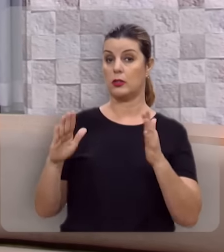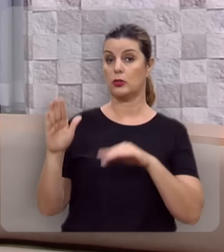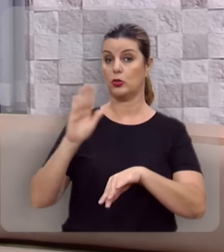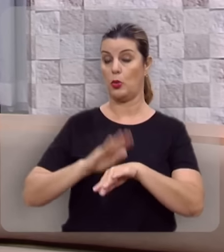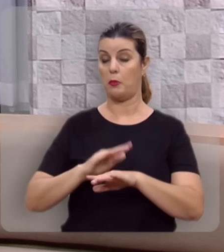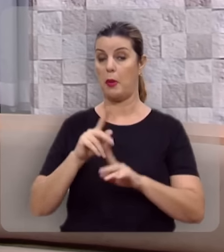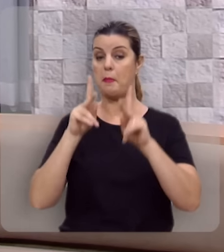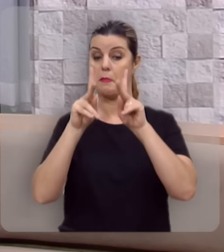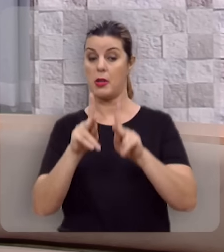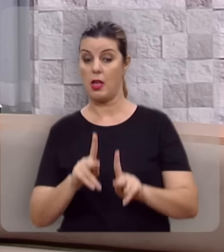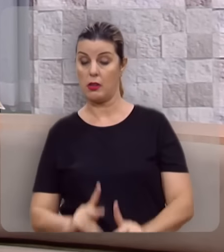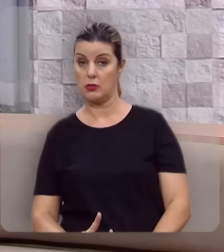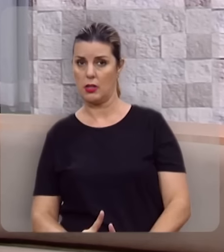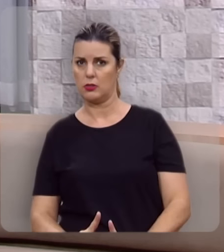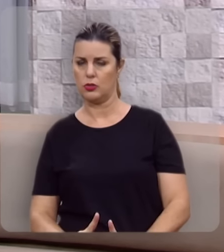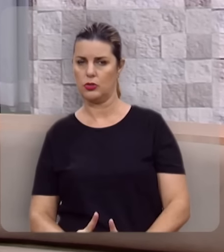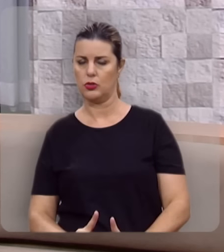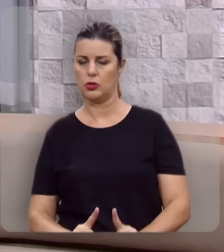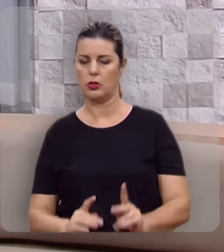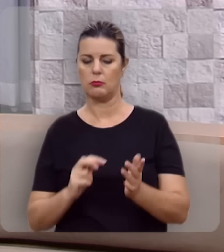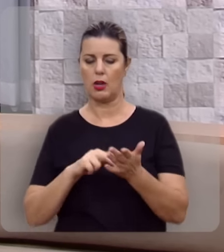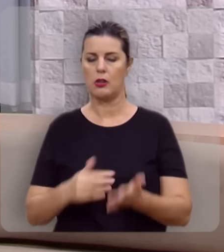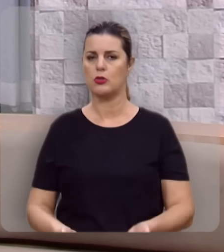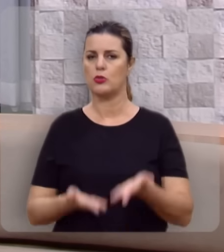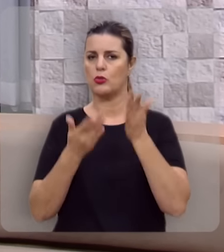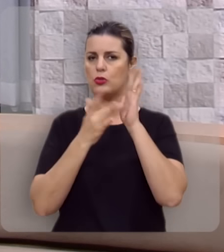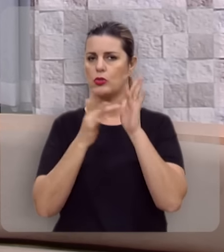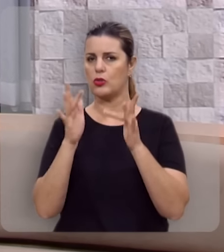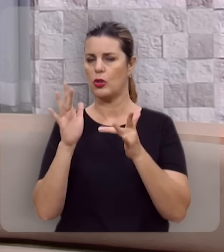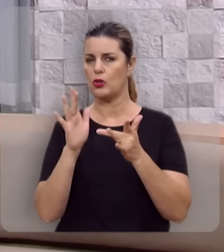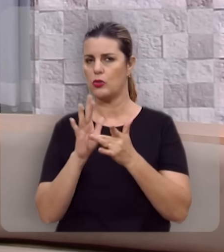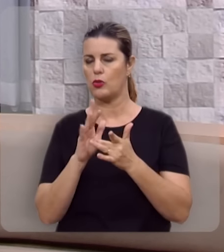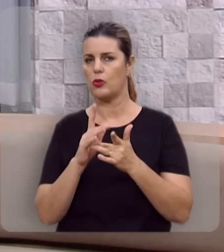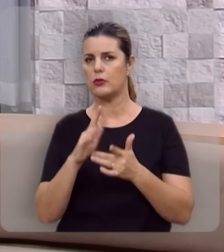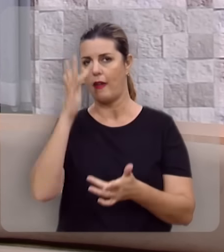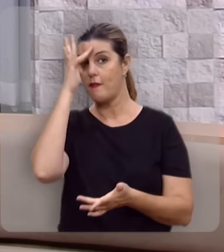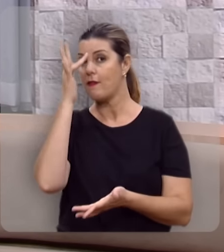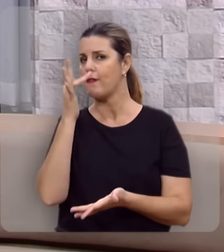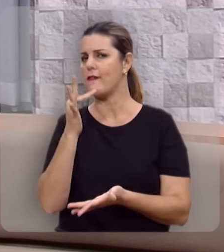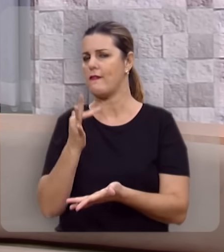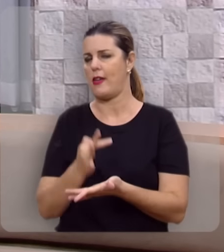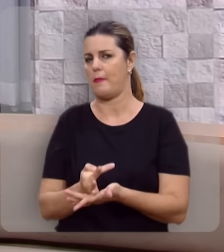Mas em relação ao presente, a ressurreição de Cristo é um artigo de